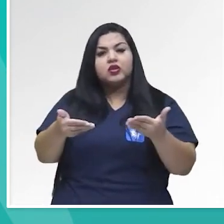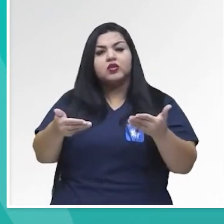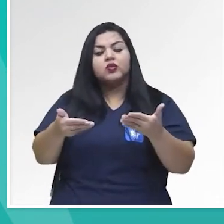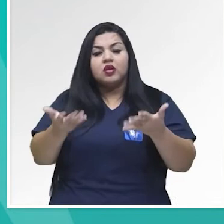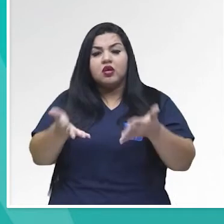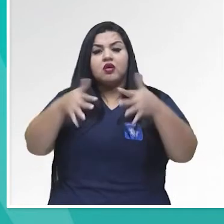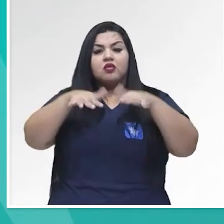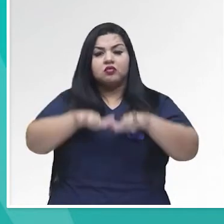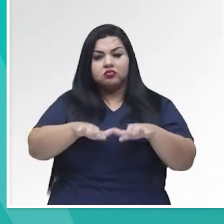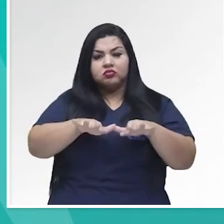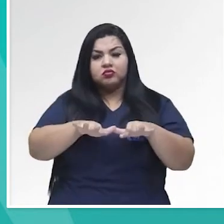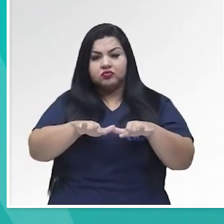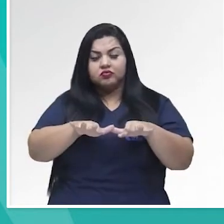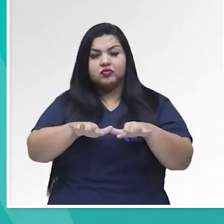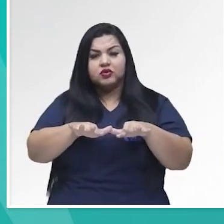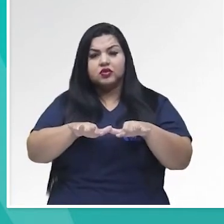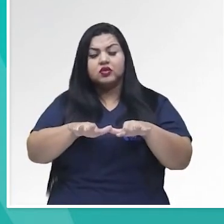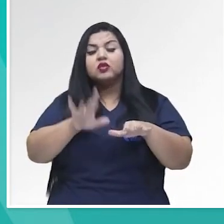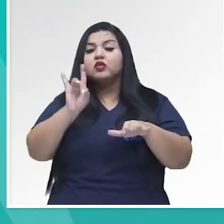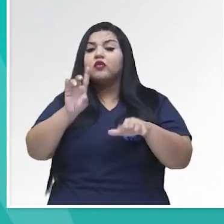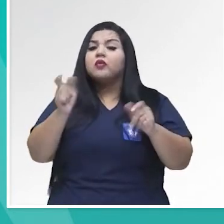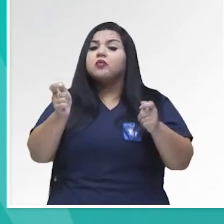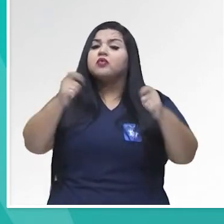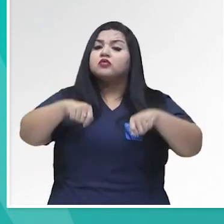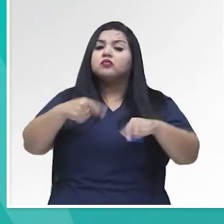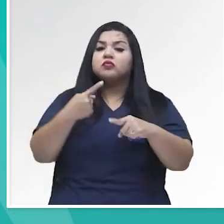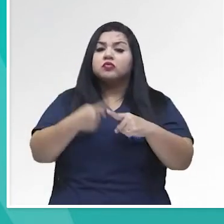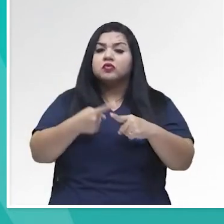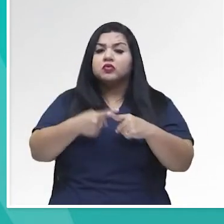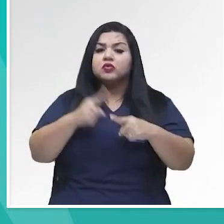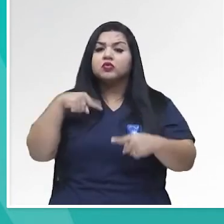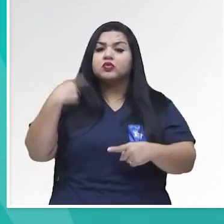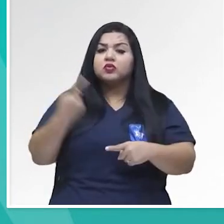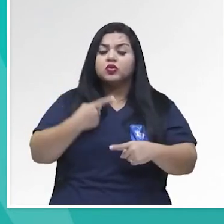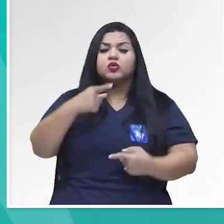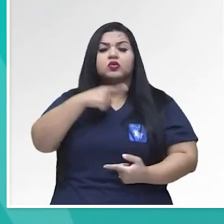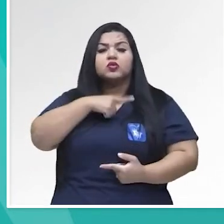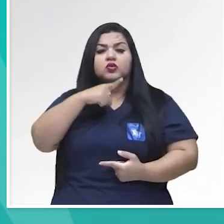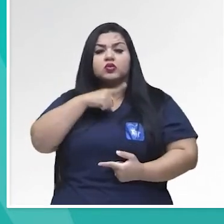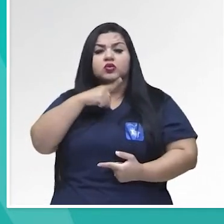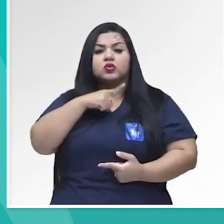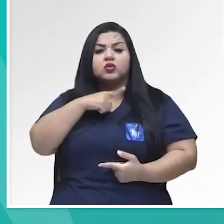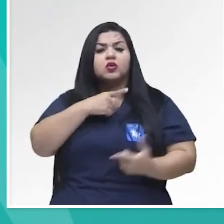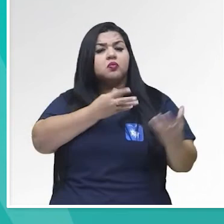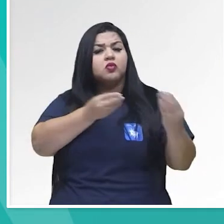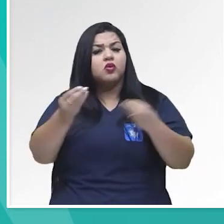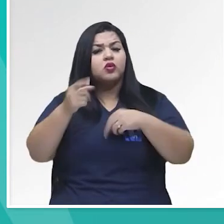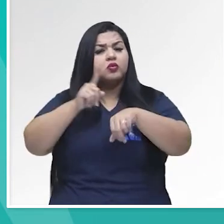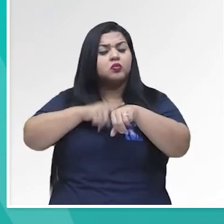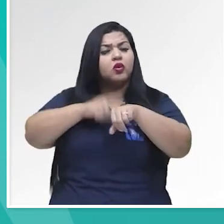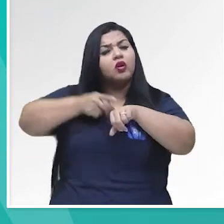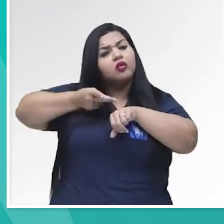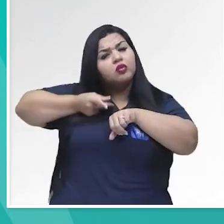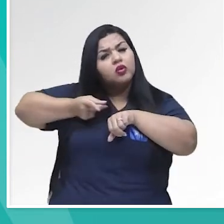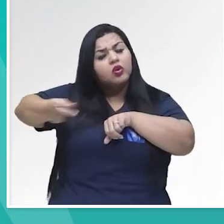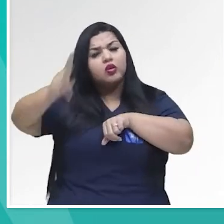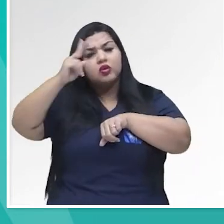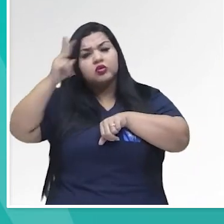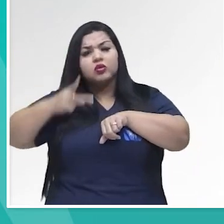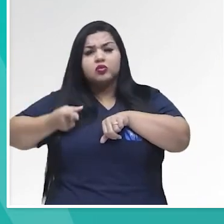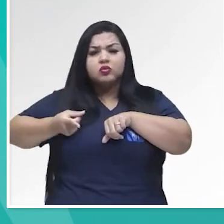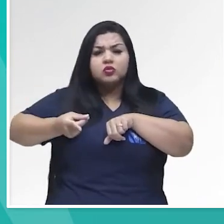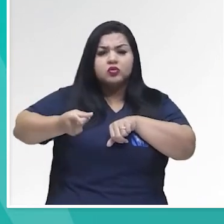inclusão, só foi possível porque nós tivemos muitos momentos ao longo da nossa história